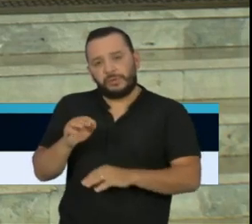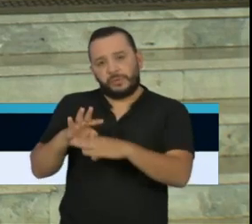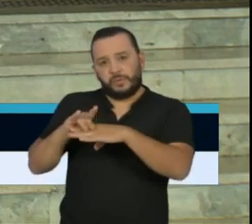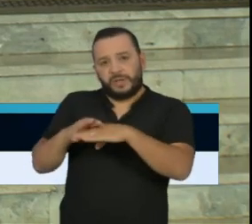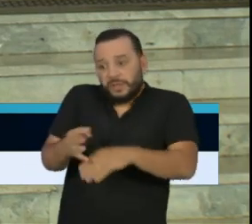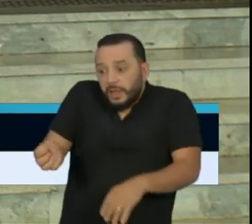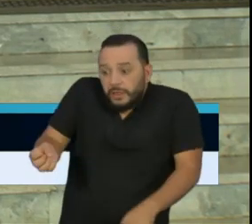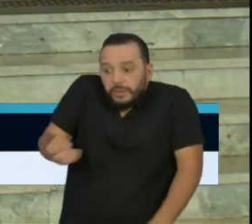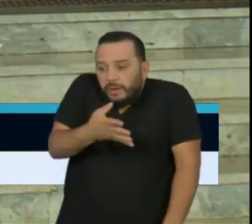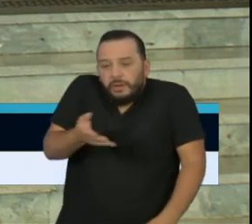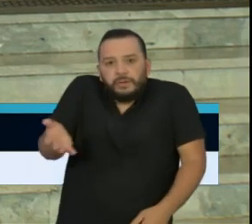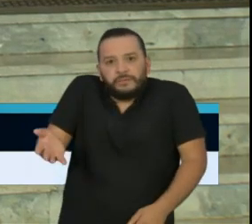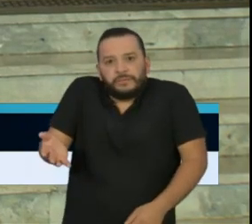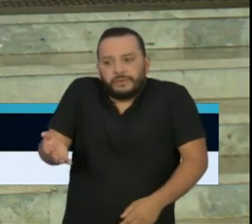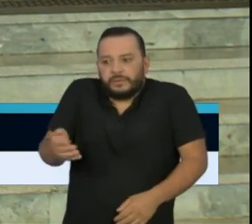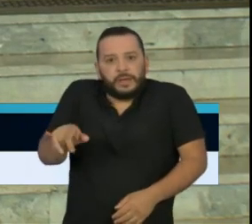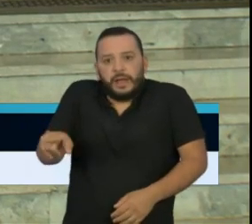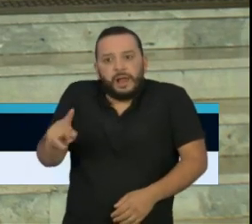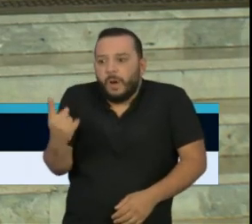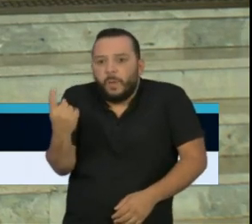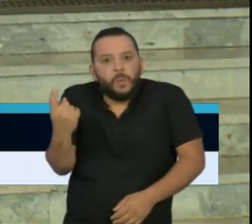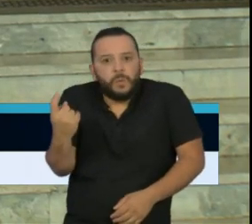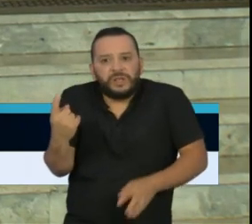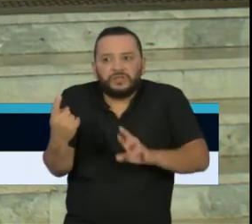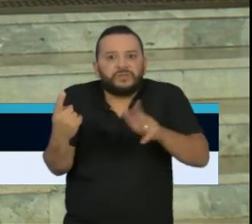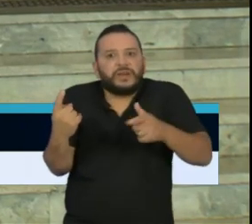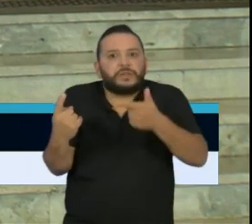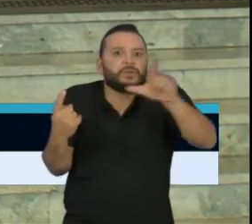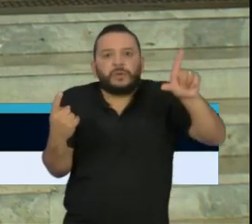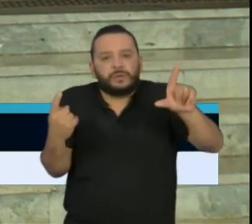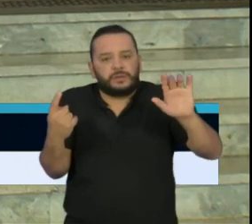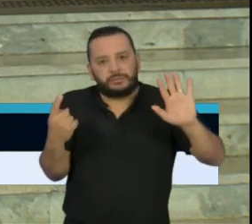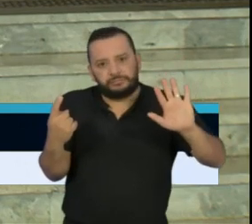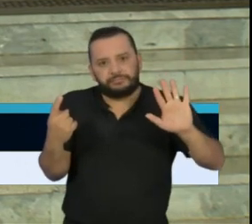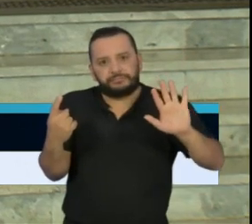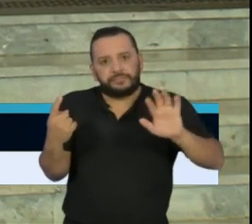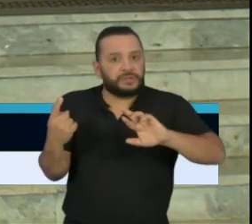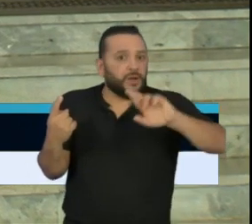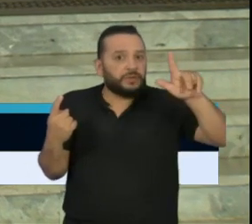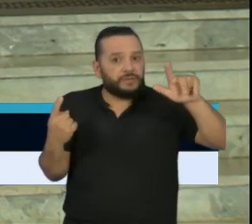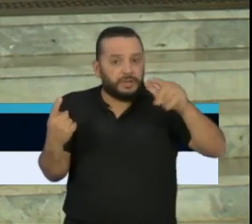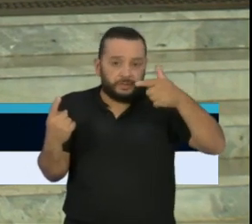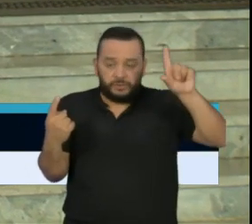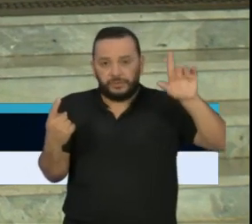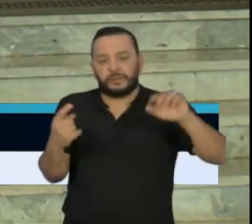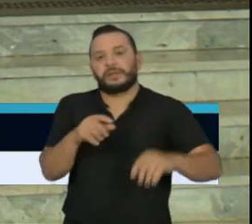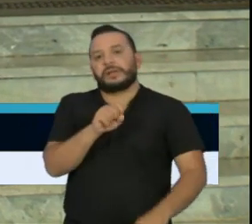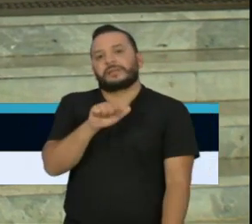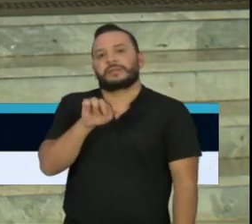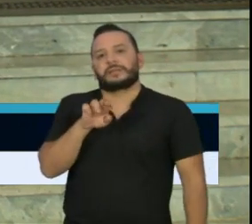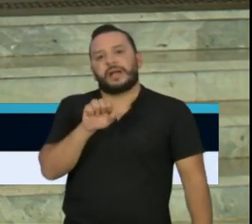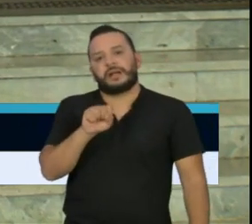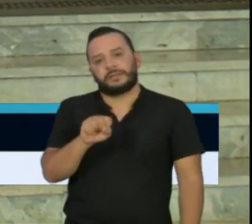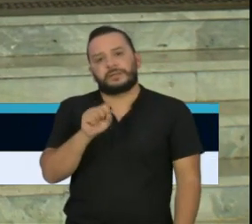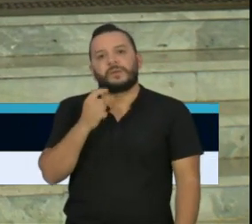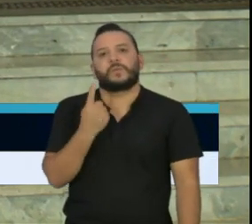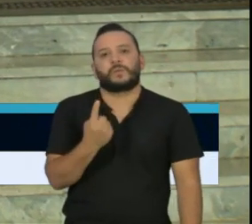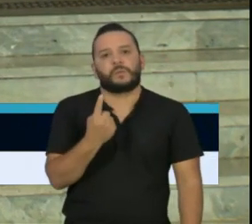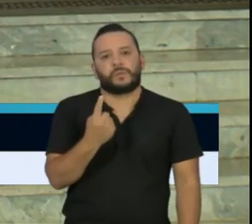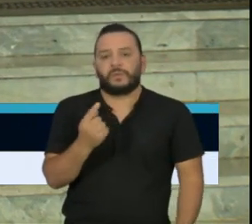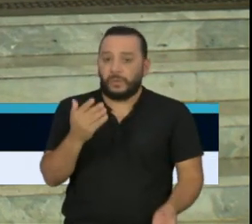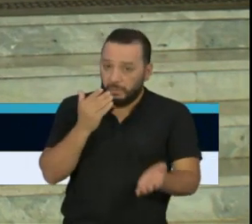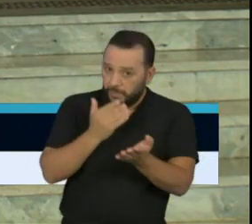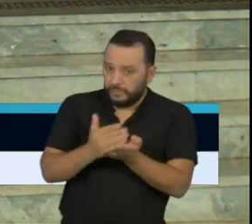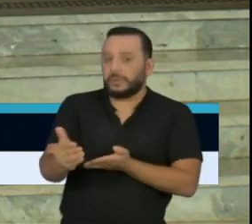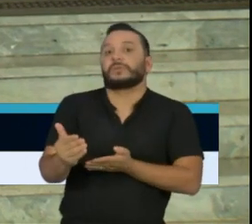diferente de outras, até isto ficou fora do padrão. Se nós lembrarmos do SARS-1, começou com o mesmo